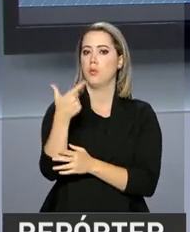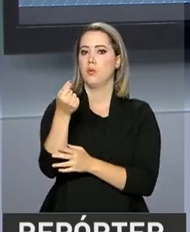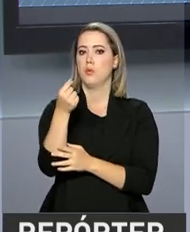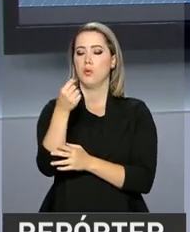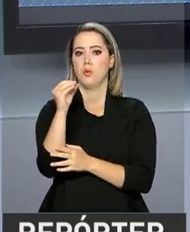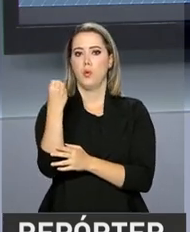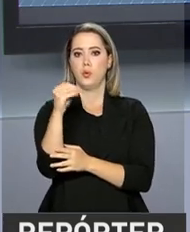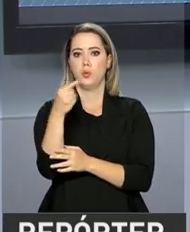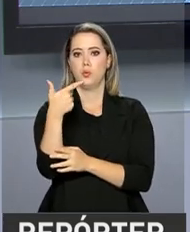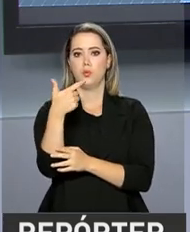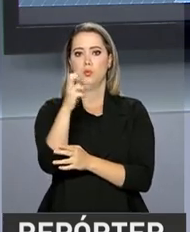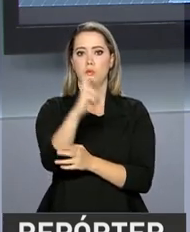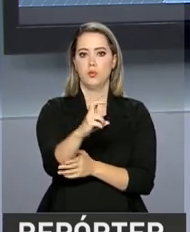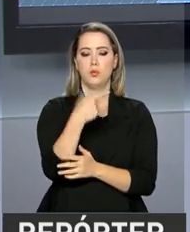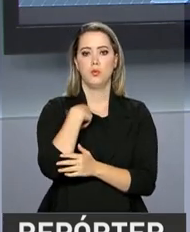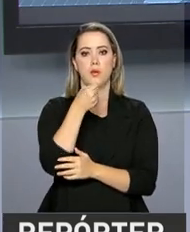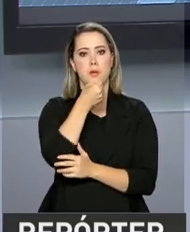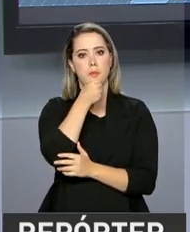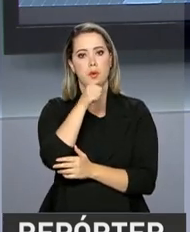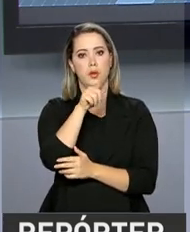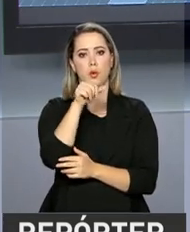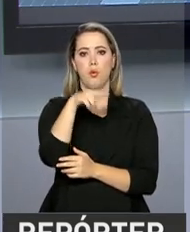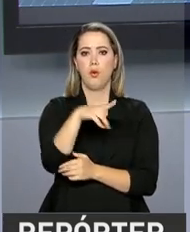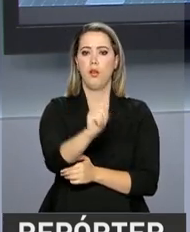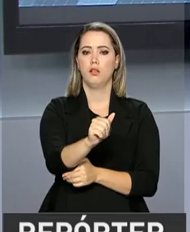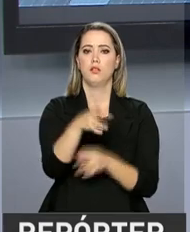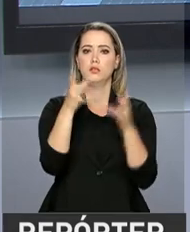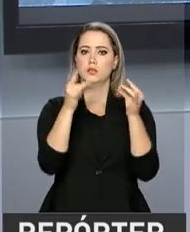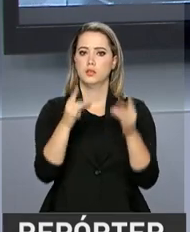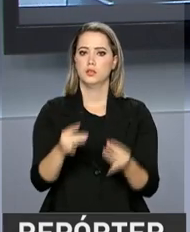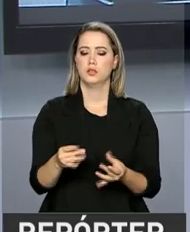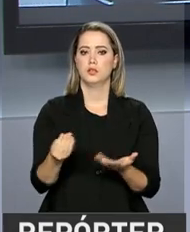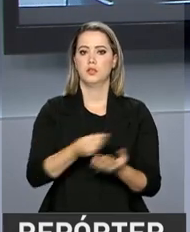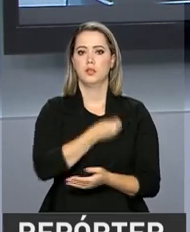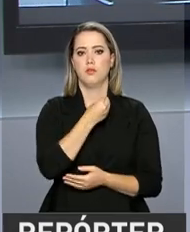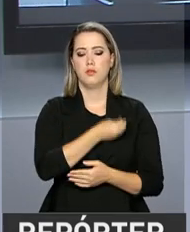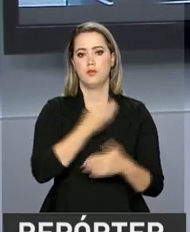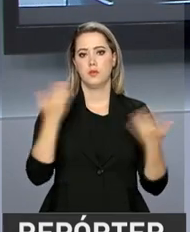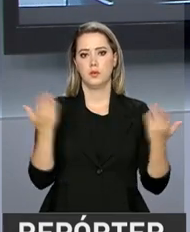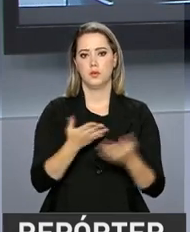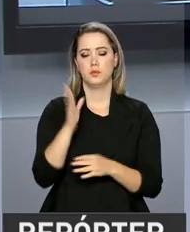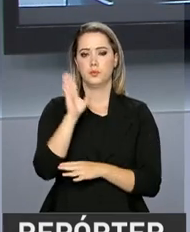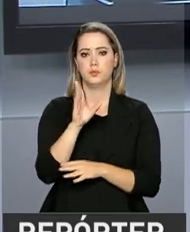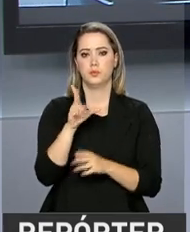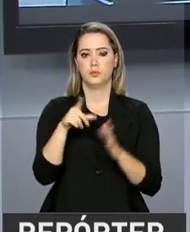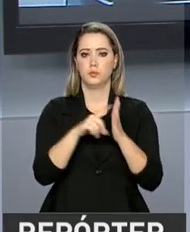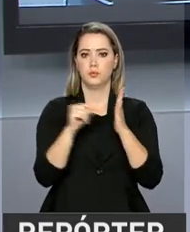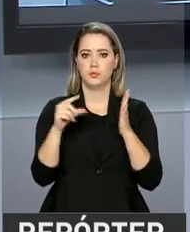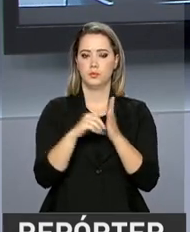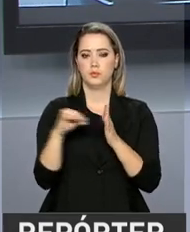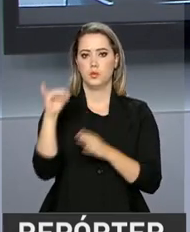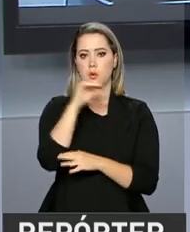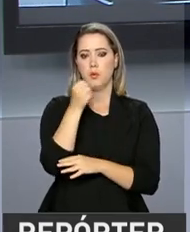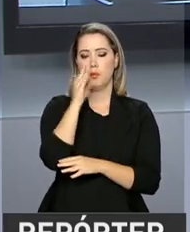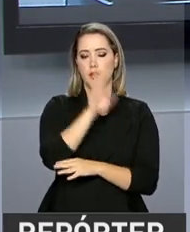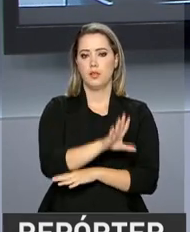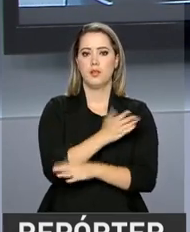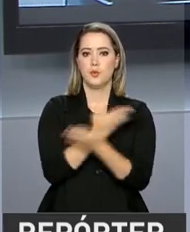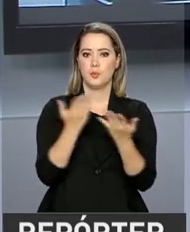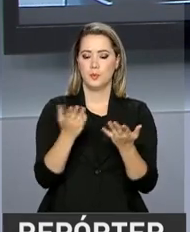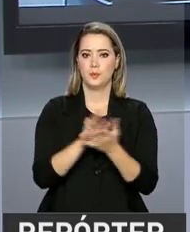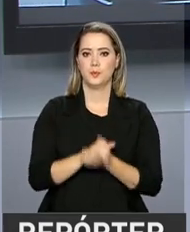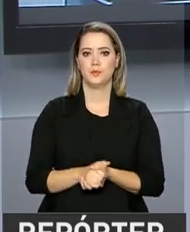de 2015. A repórter Luana Karen tem mais informações ao vivo para a gente, direto do Palácio do Planalto. Olá, Luana, boa tarde para